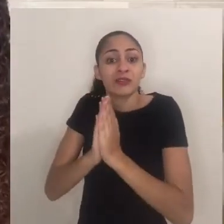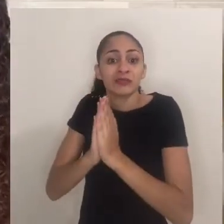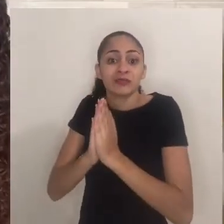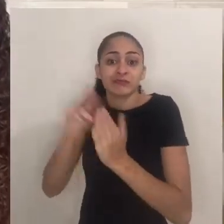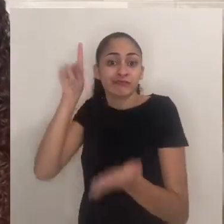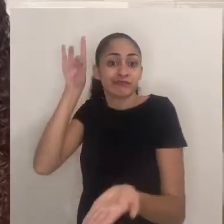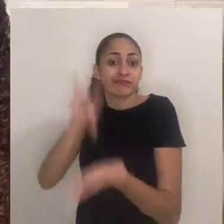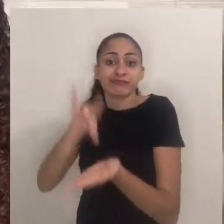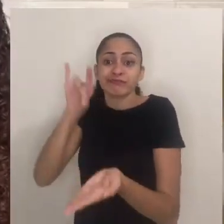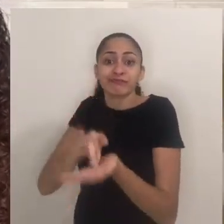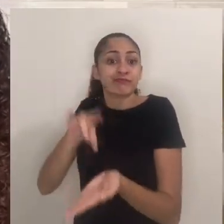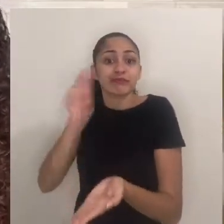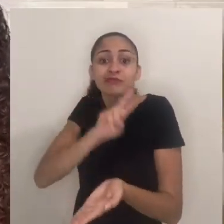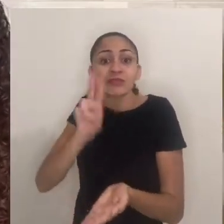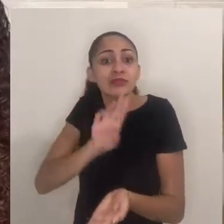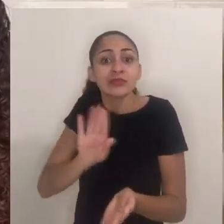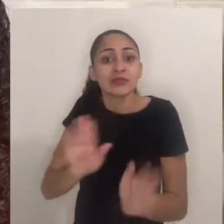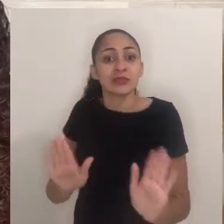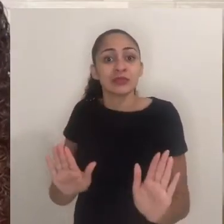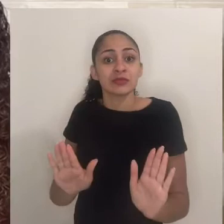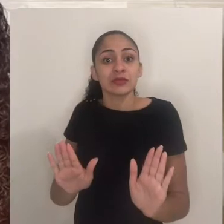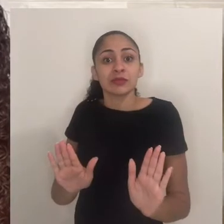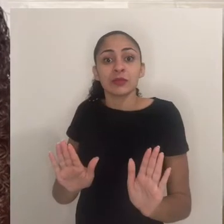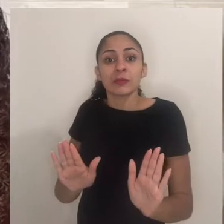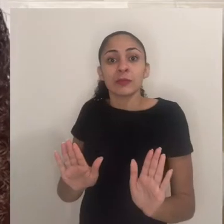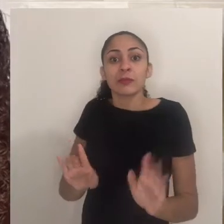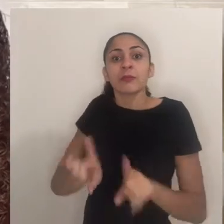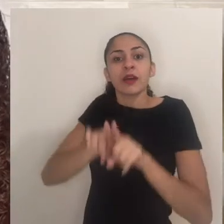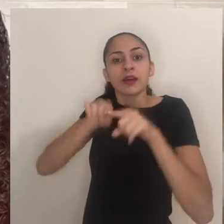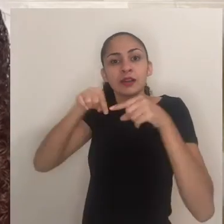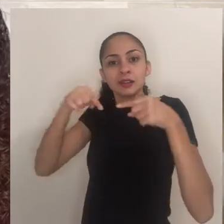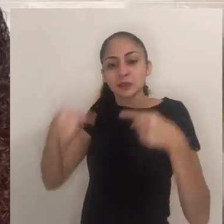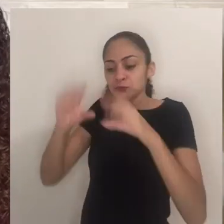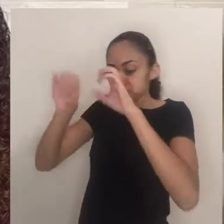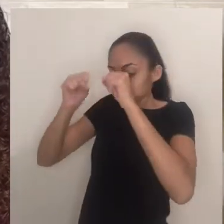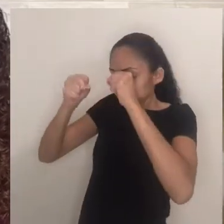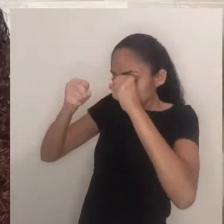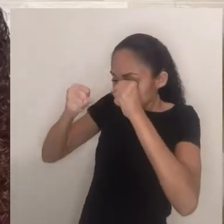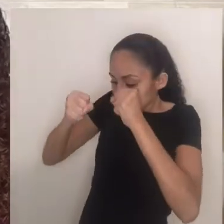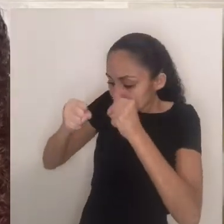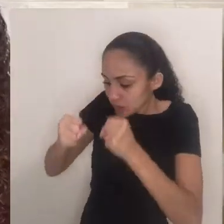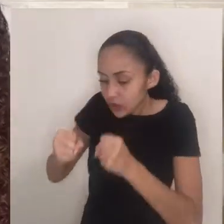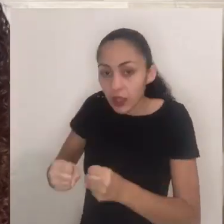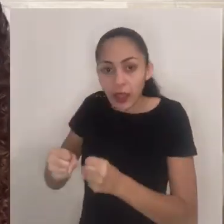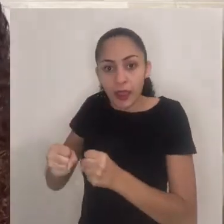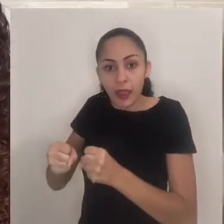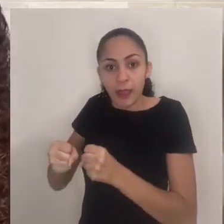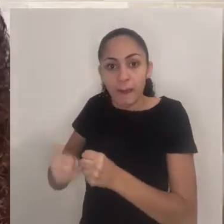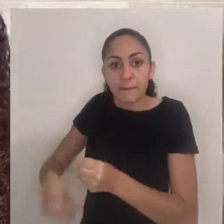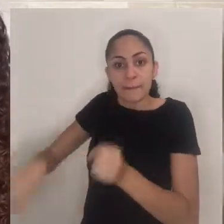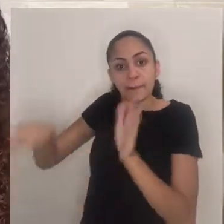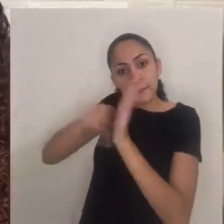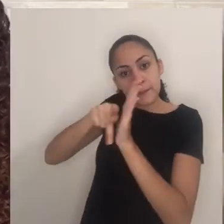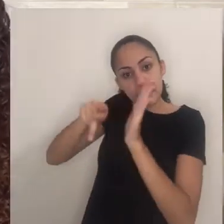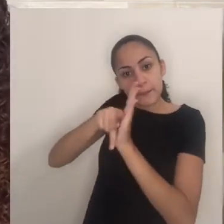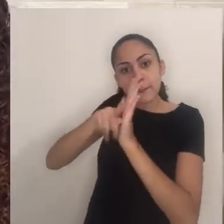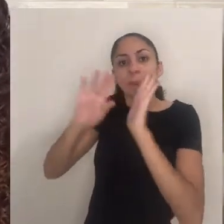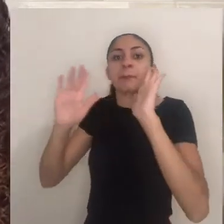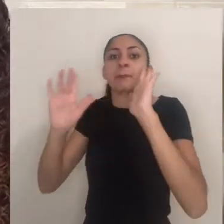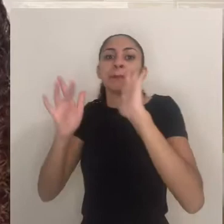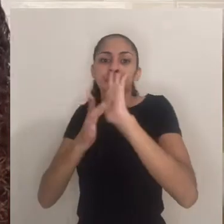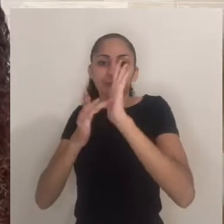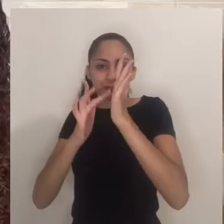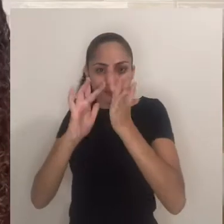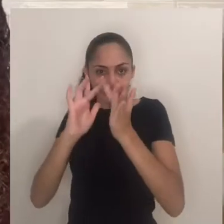convém. Então, nós precisamos ter essa consciência também, de que o poder, enfim, os méritos não